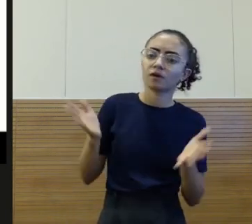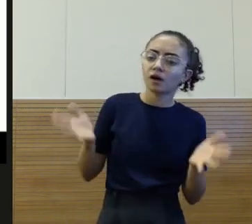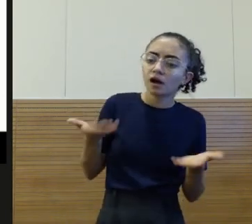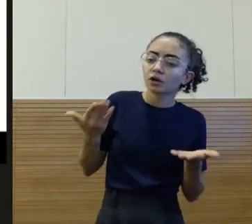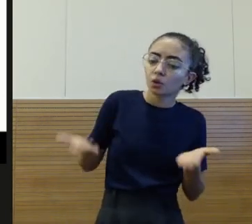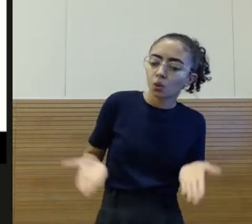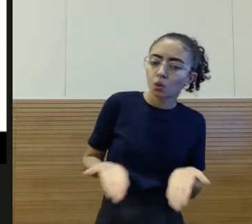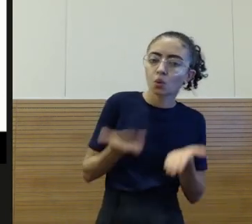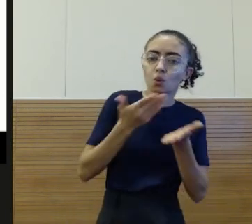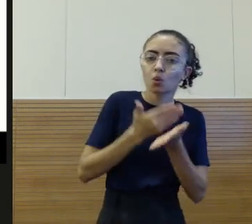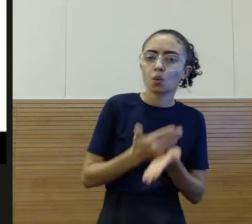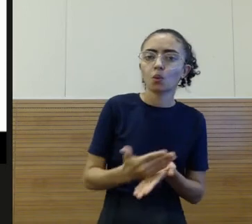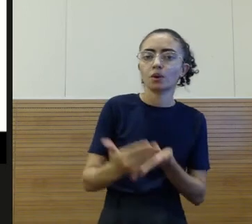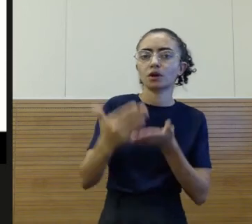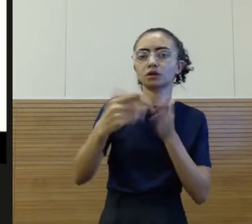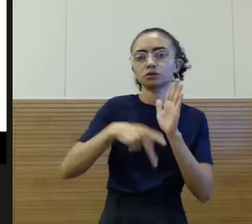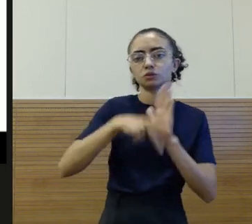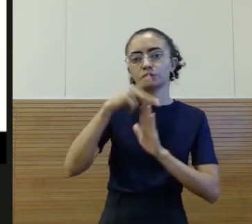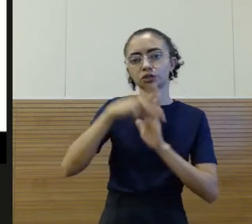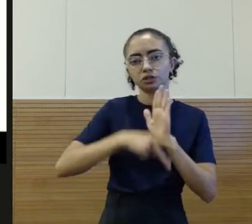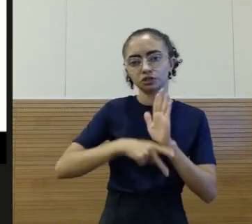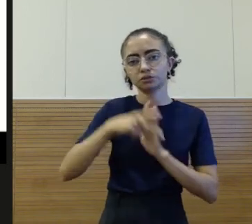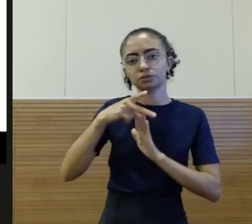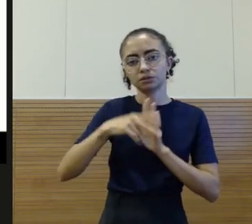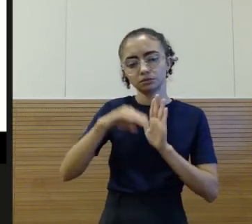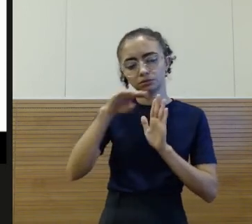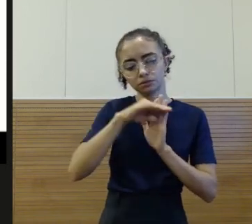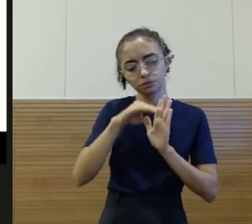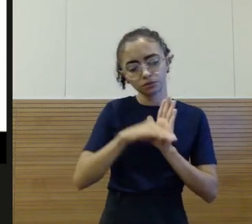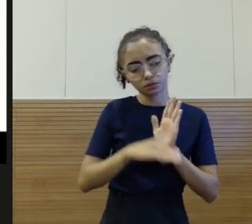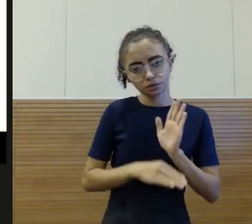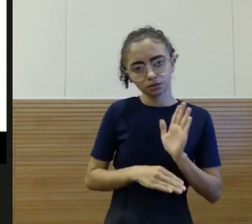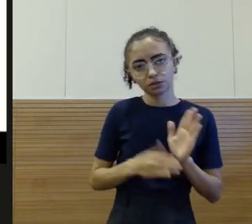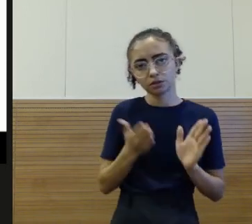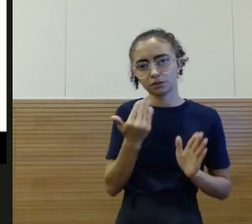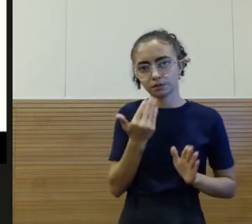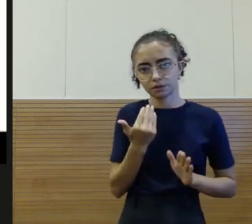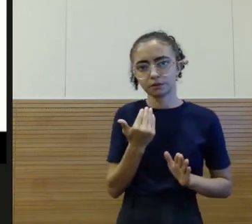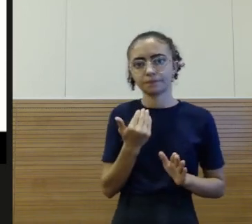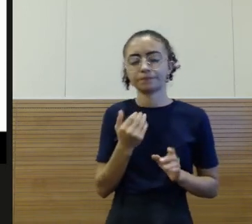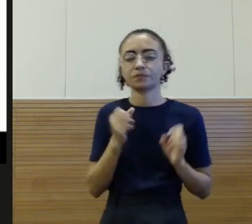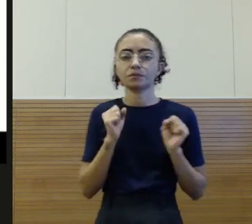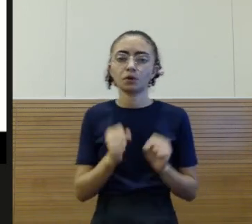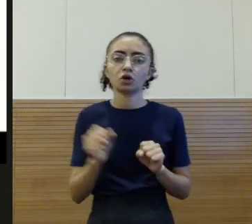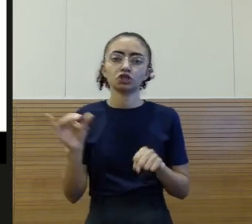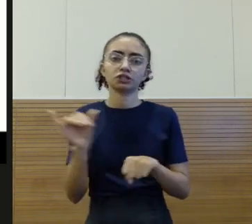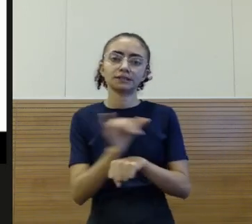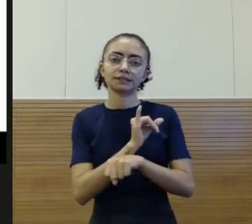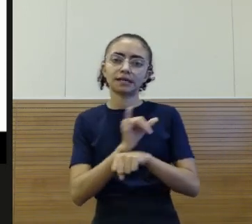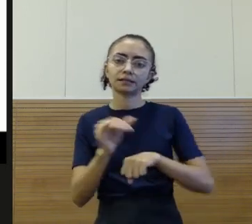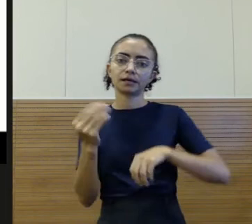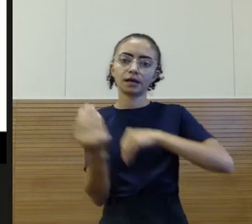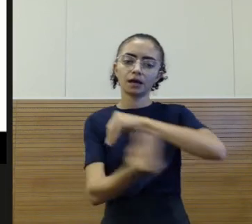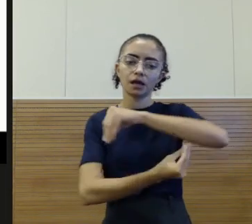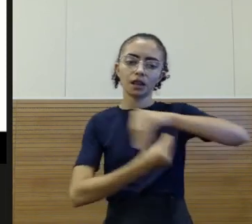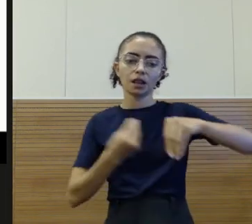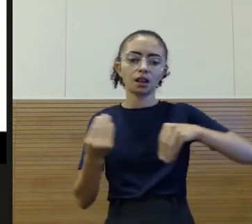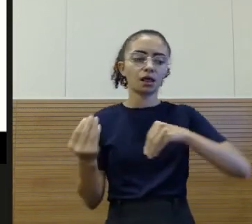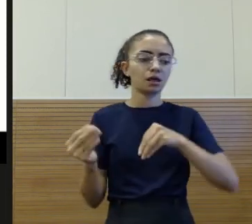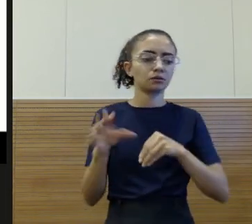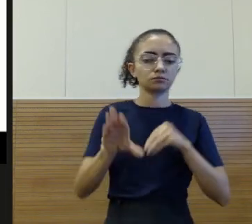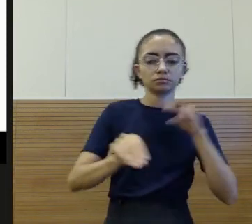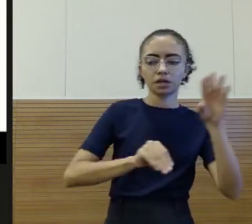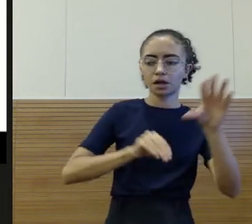alimentares. Então, que possam fazer um diferente mix de estratégias e atividades de acordo com a